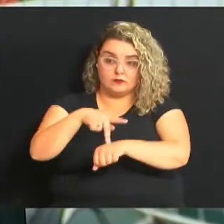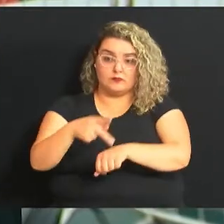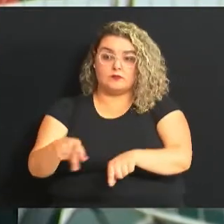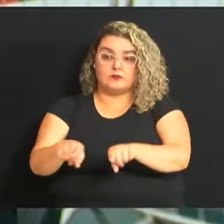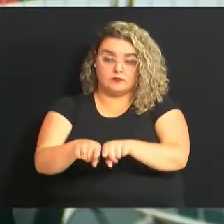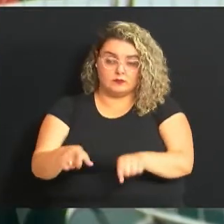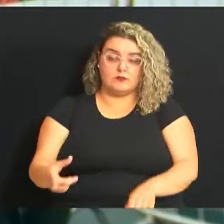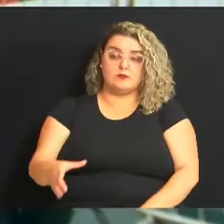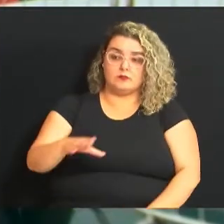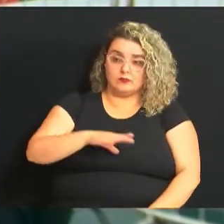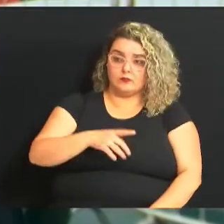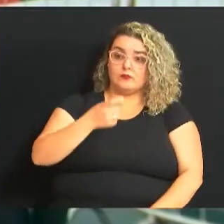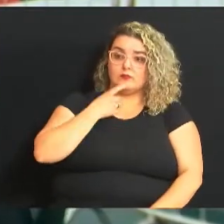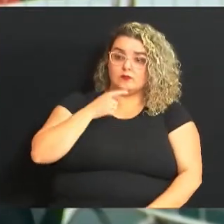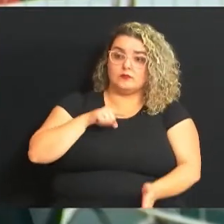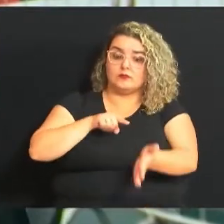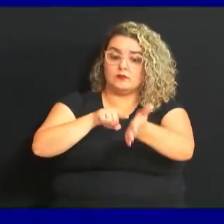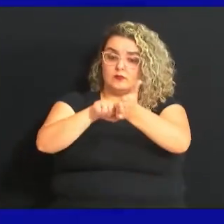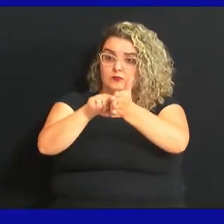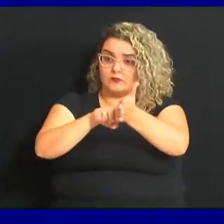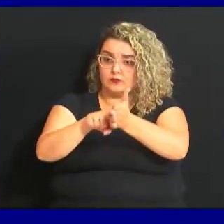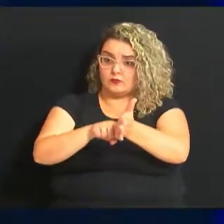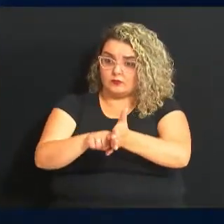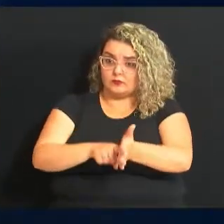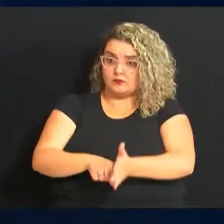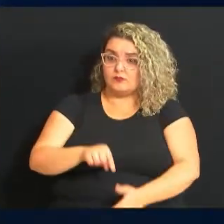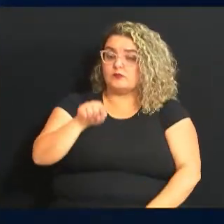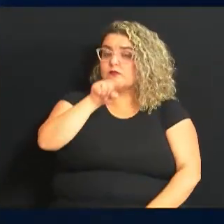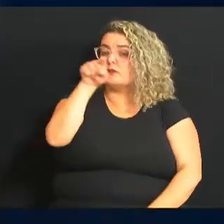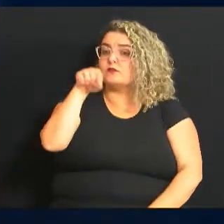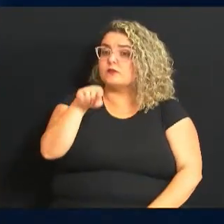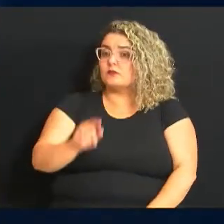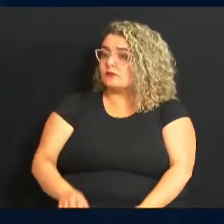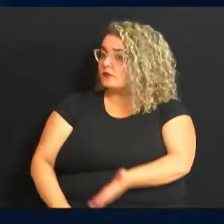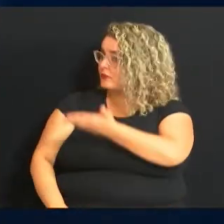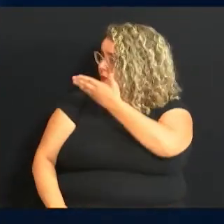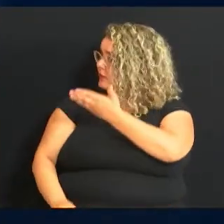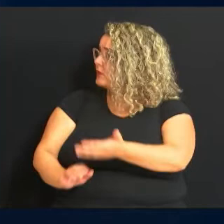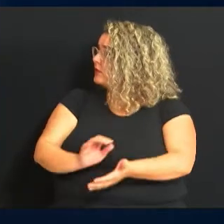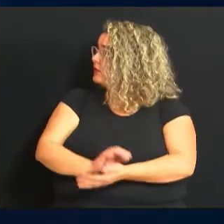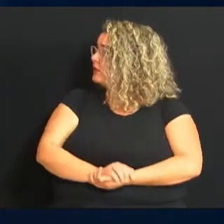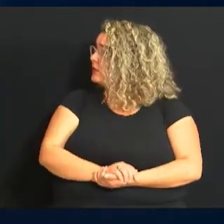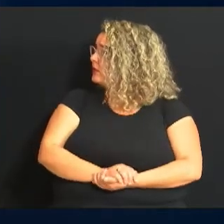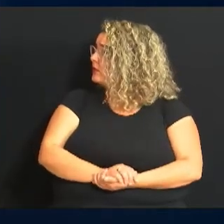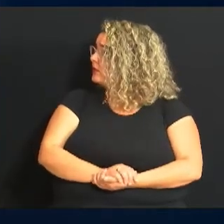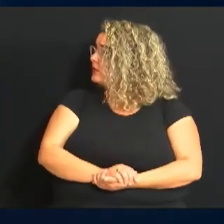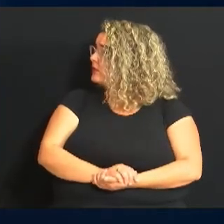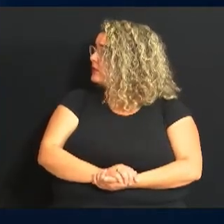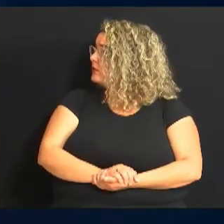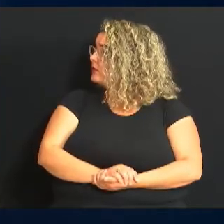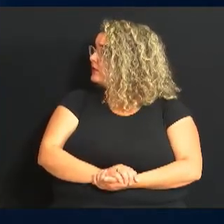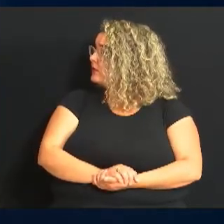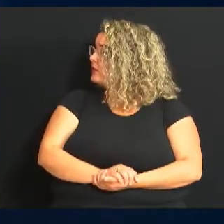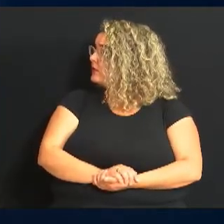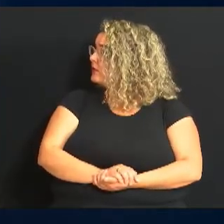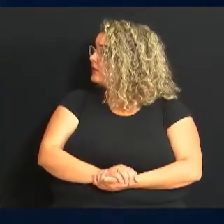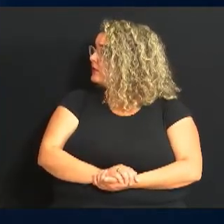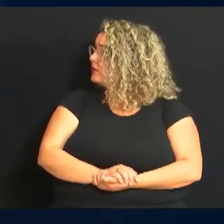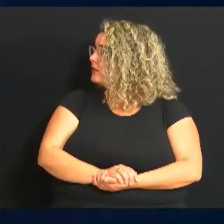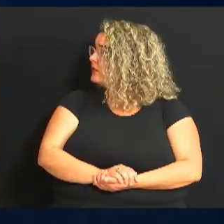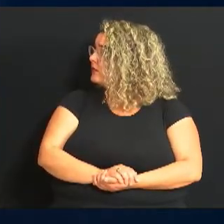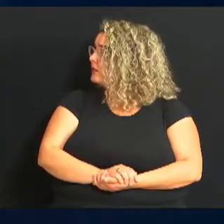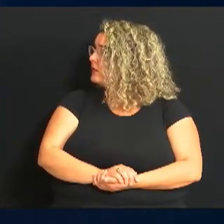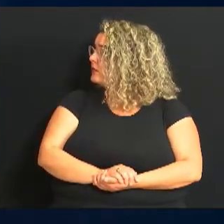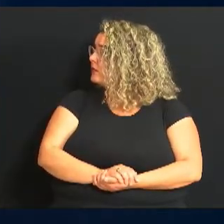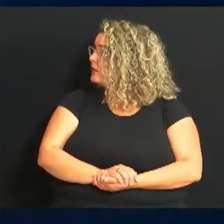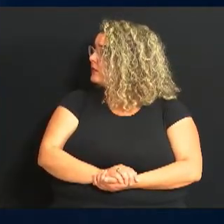psicologicamente ofendida. E aí nós temos a questão do feminicídio, que é a questão da morte. E essas políticas, o que acontece? Ela tem